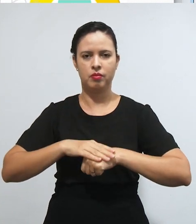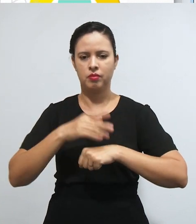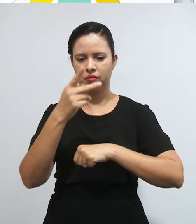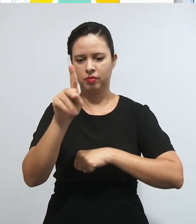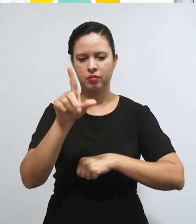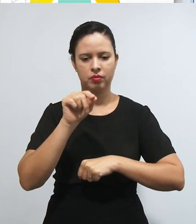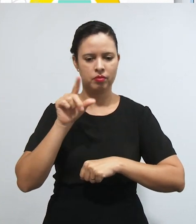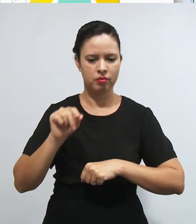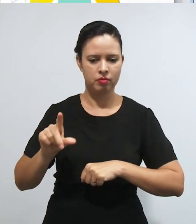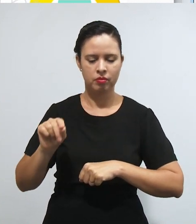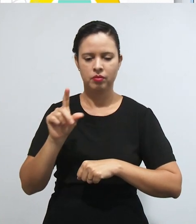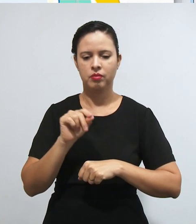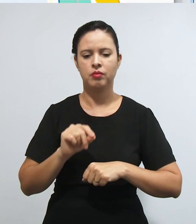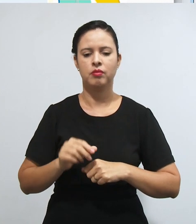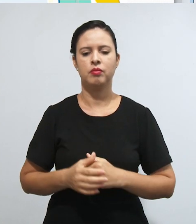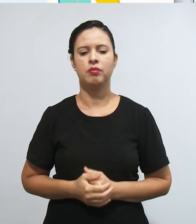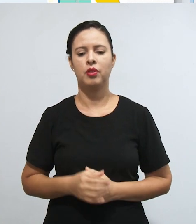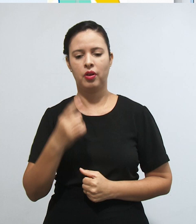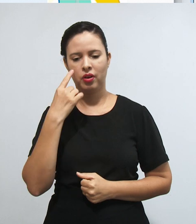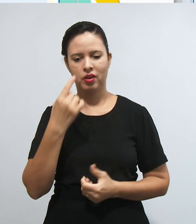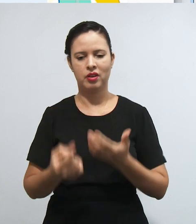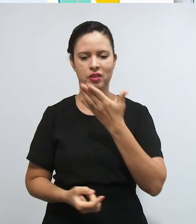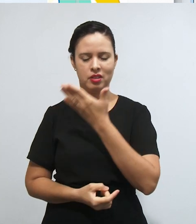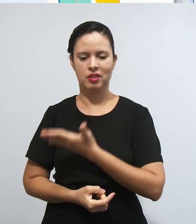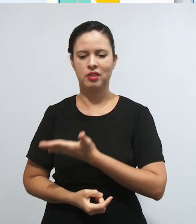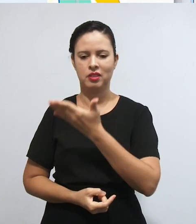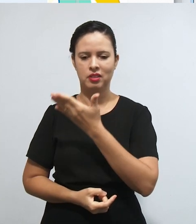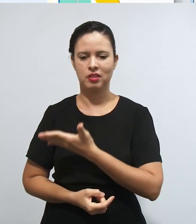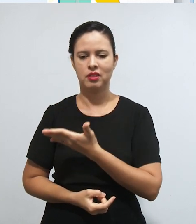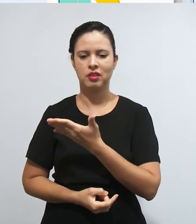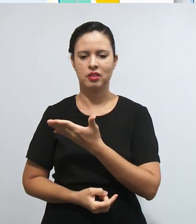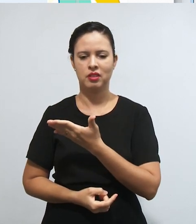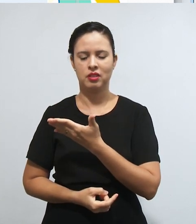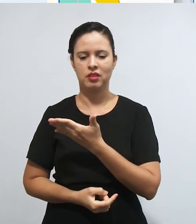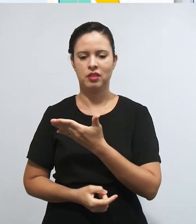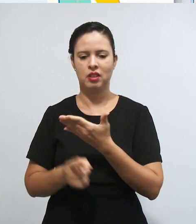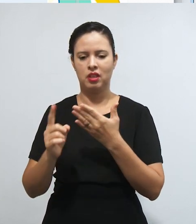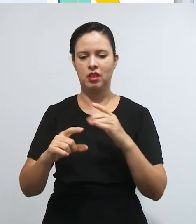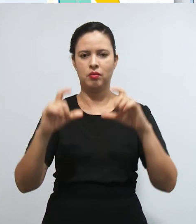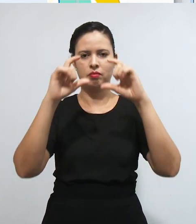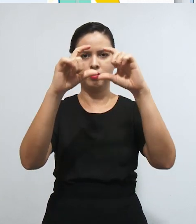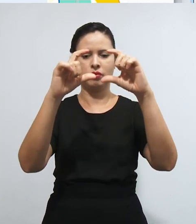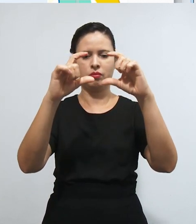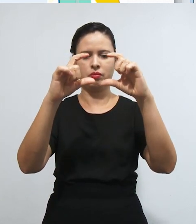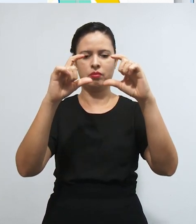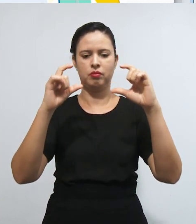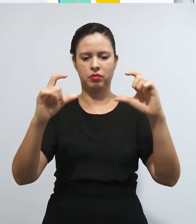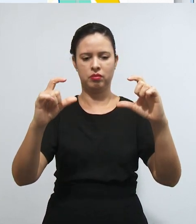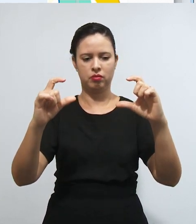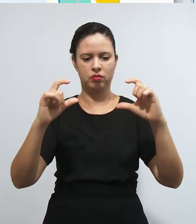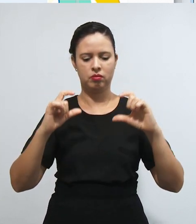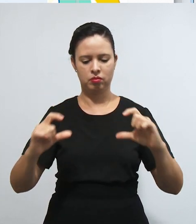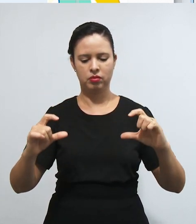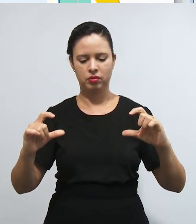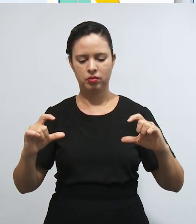que, né? Eu vou escolher esse aqui, ó. Ali já traz aqui a hierarquia e aí você vai ter que ir digitando aqui,